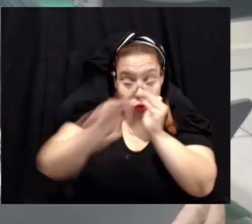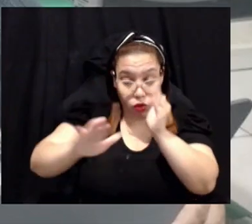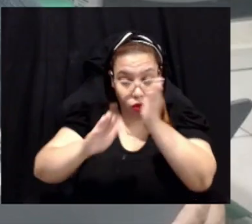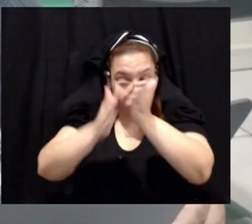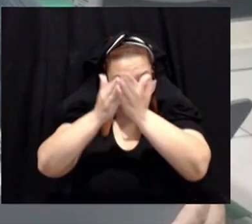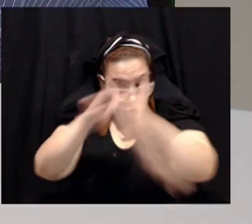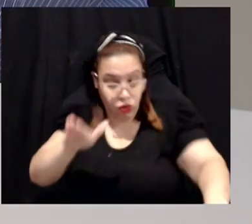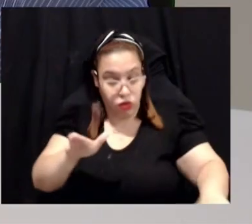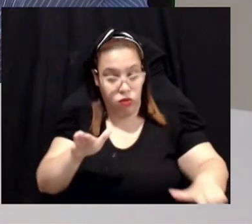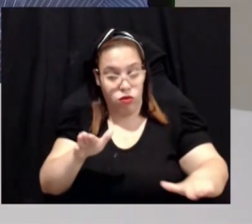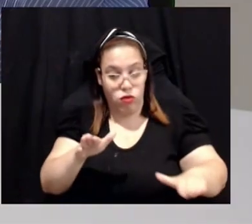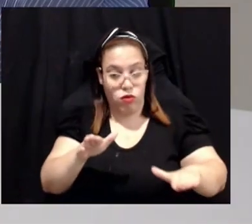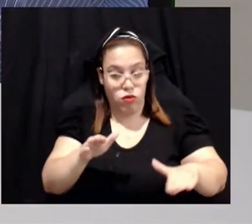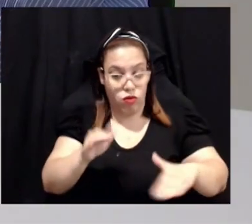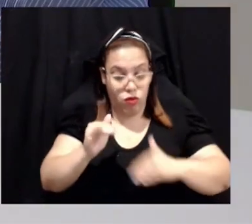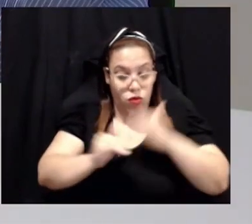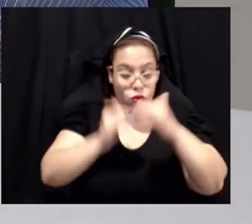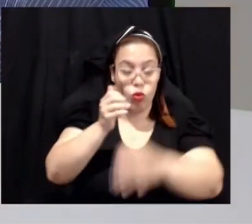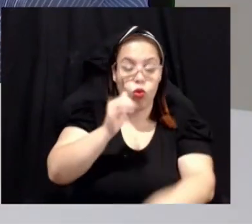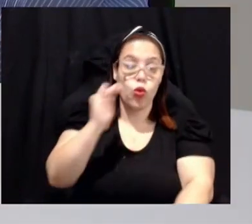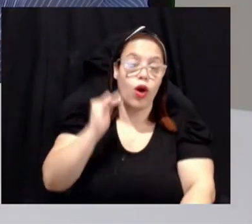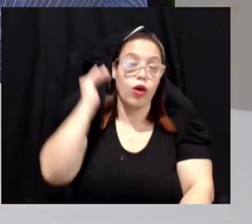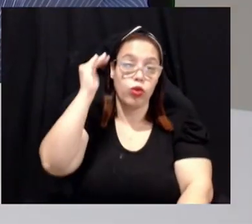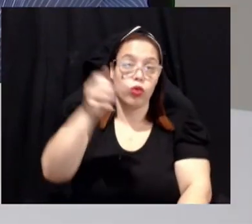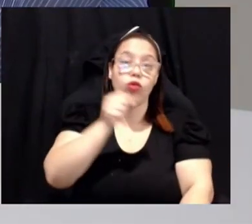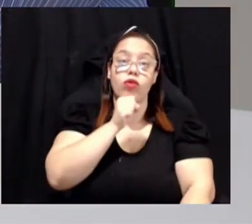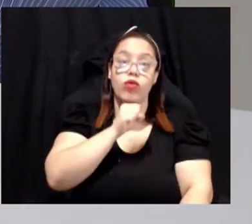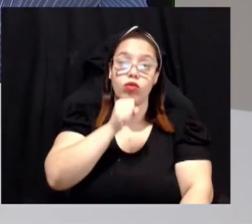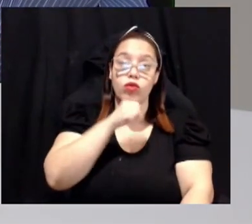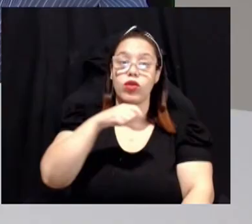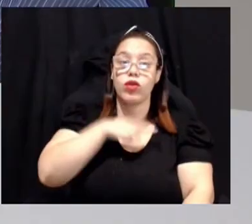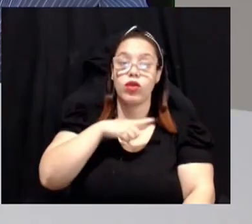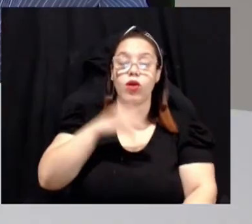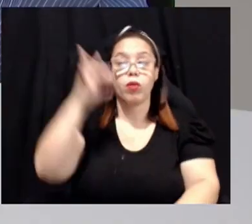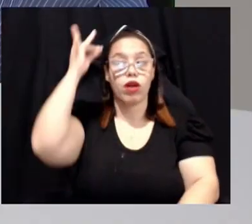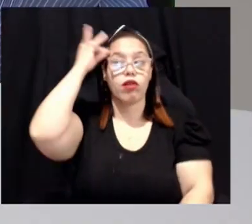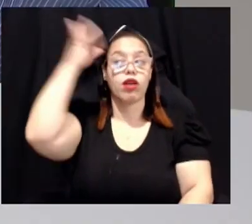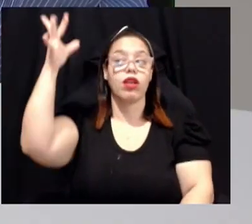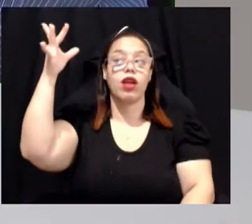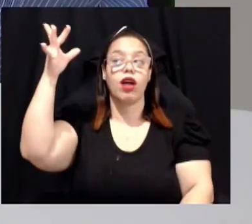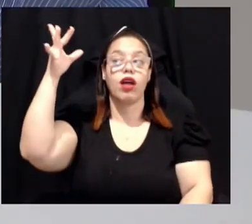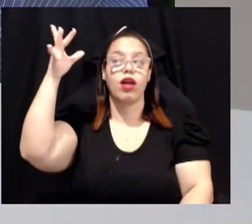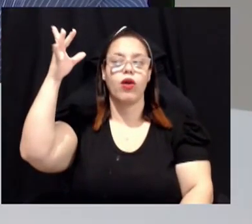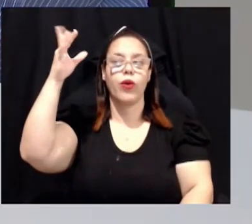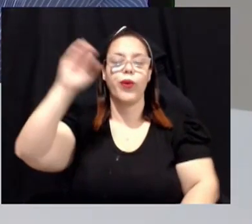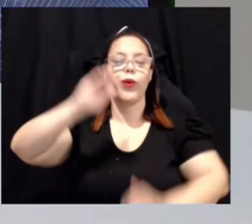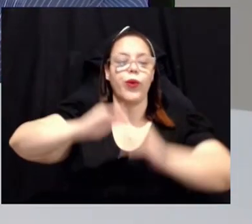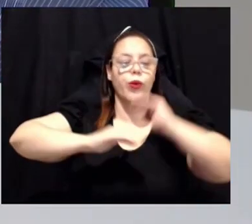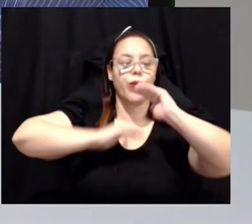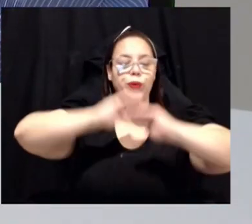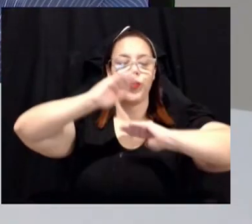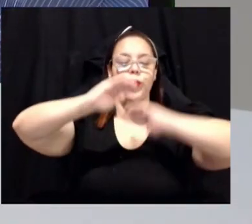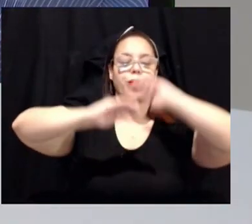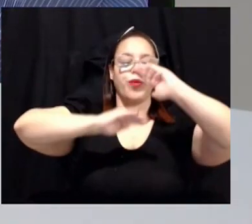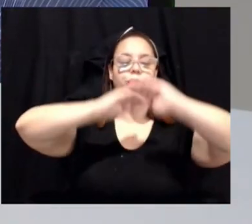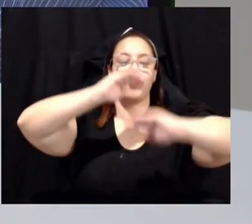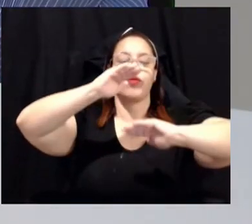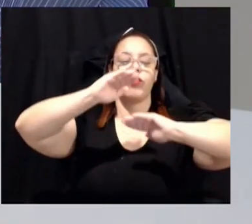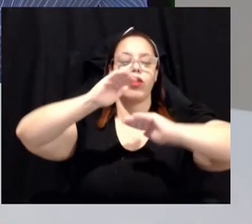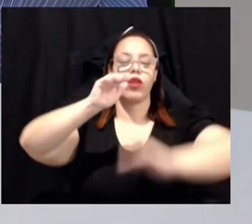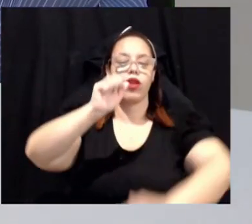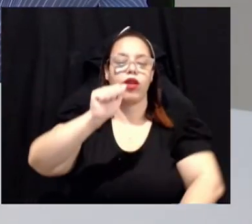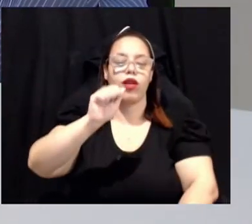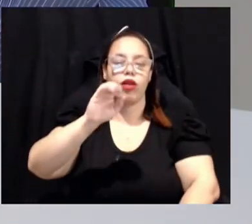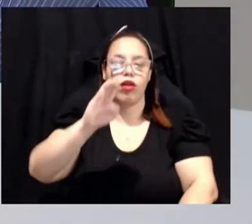para que o adulto e o idoso tenham mais facilidade de desenvolvimento na alfabetização e no